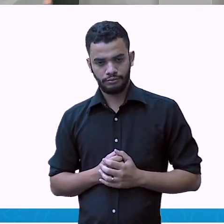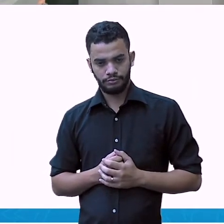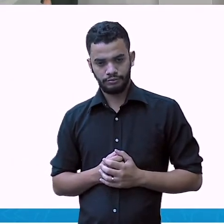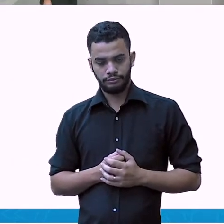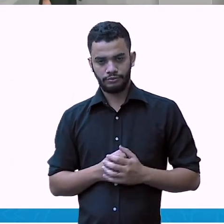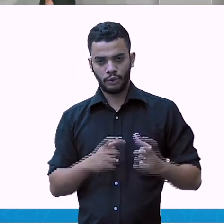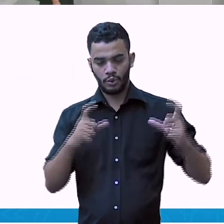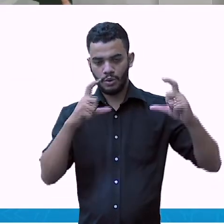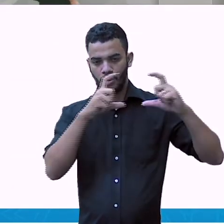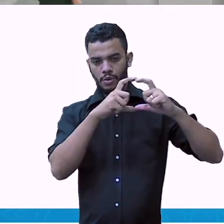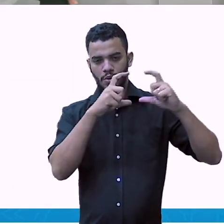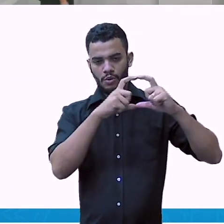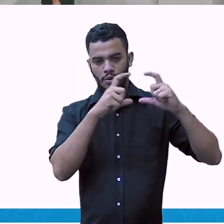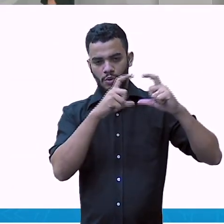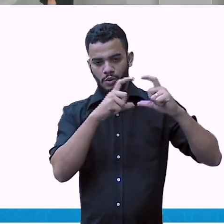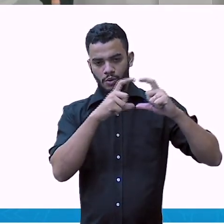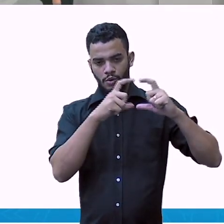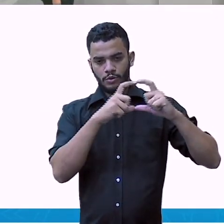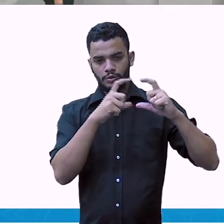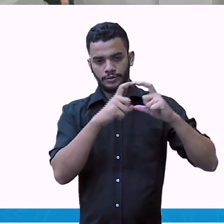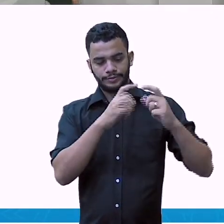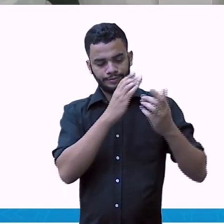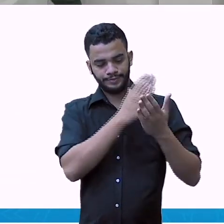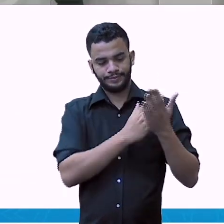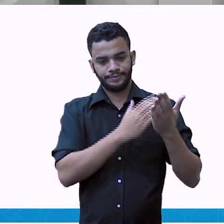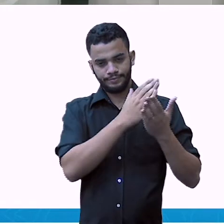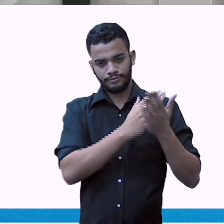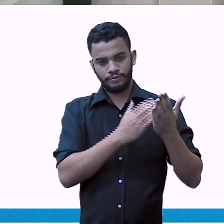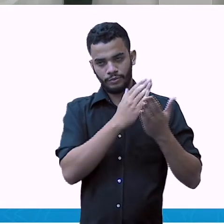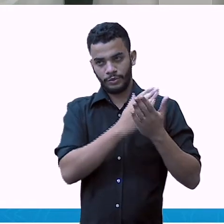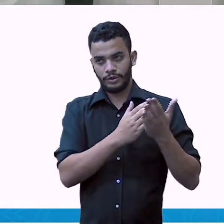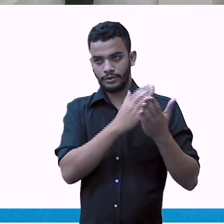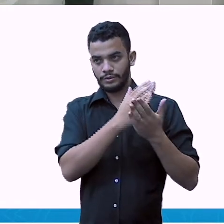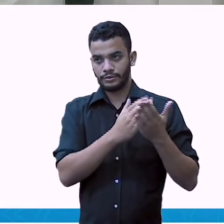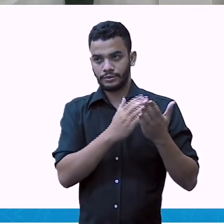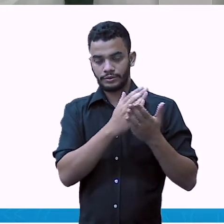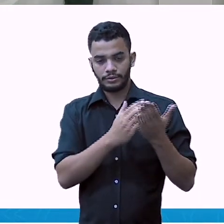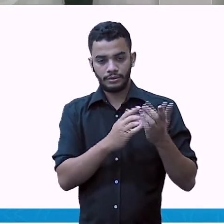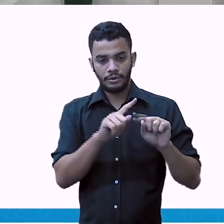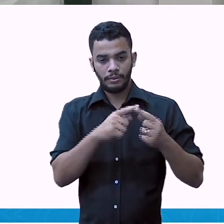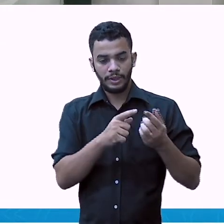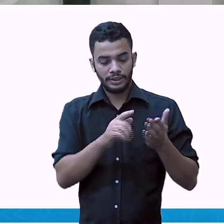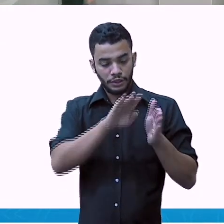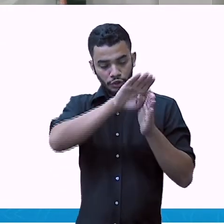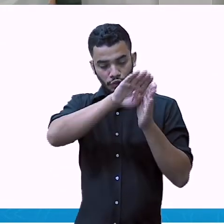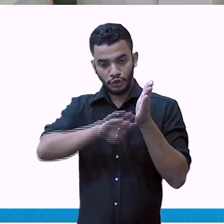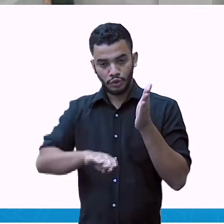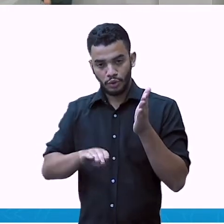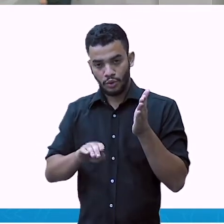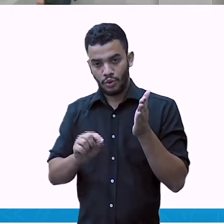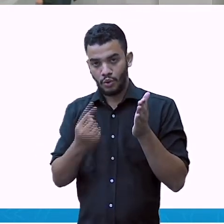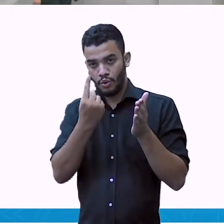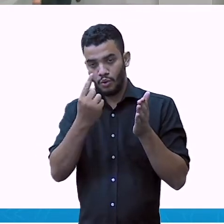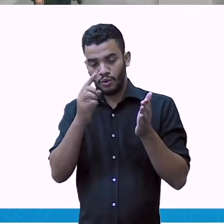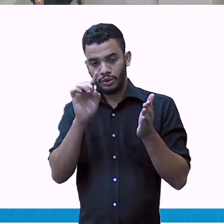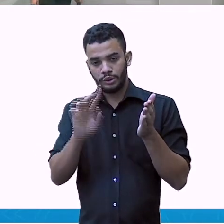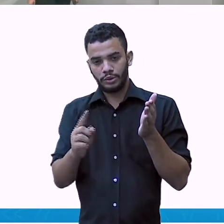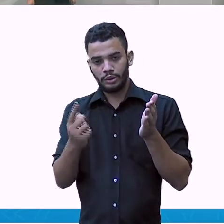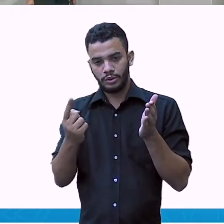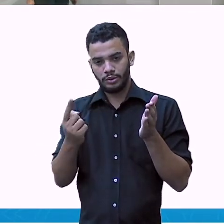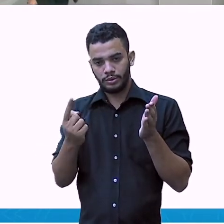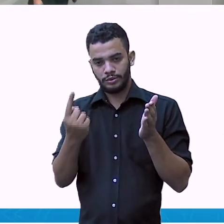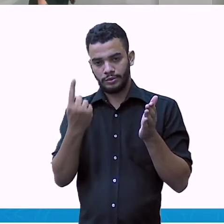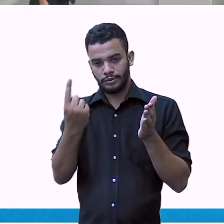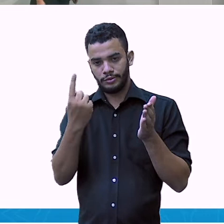Vou dividir o meu cubo aqui inteiro, mas eu retirei quanto? Apenas uma parte, não foi? Então, 1 de quanto?